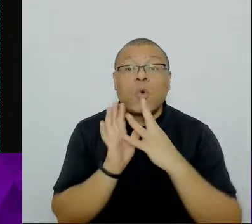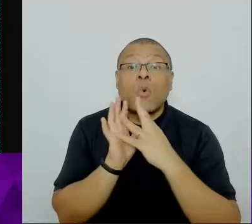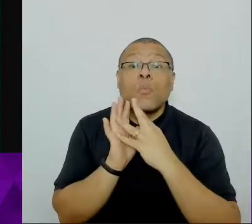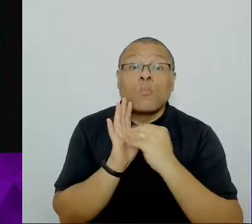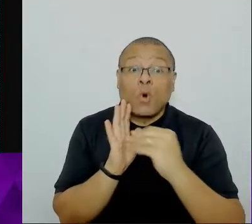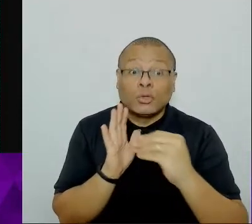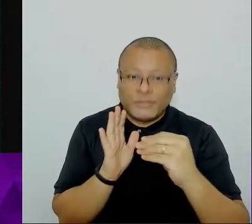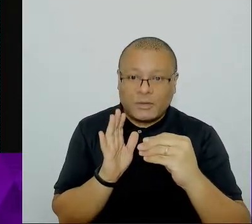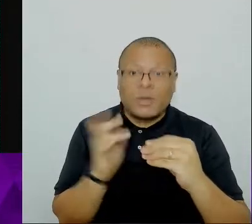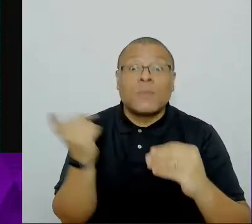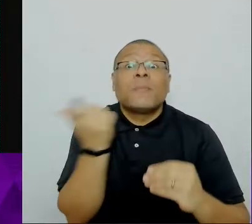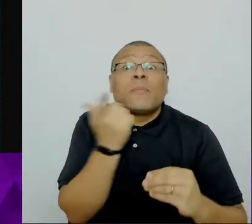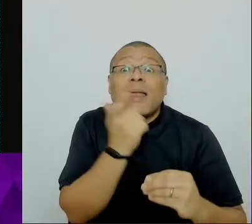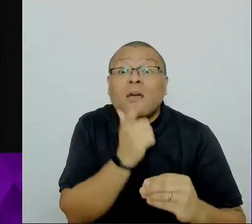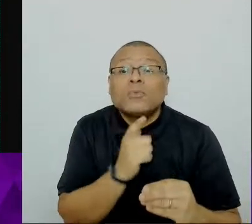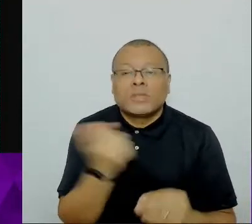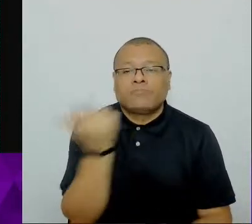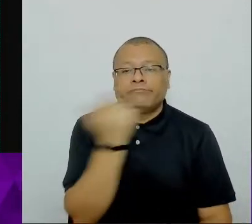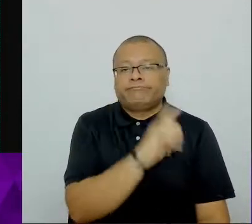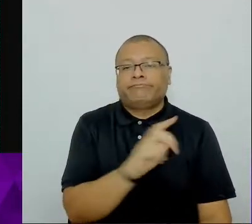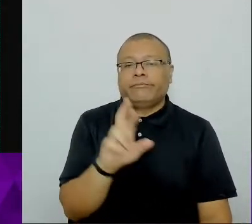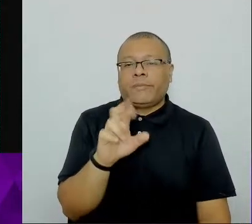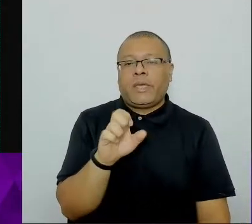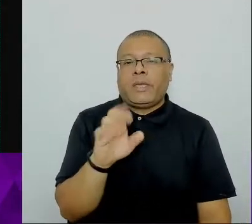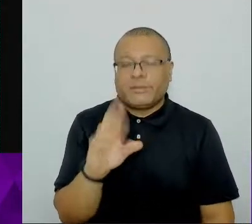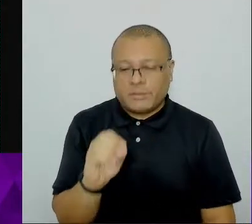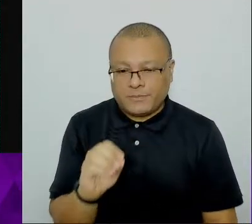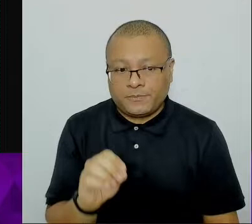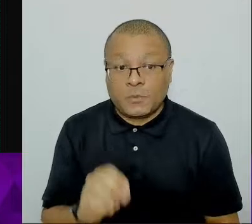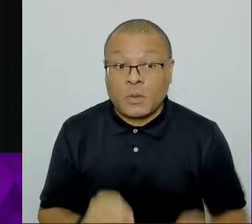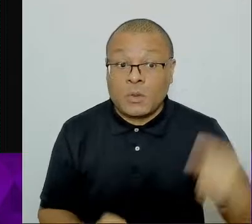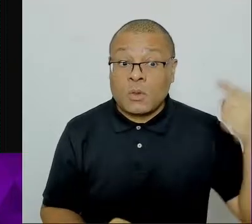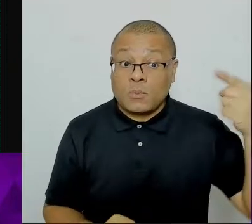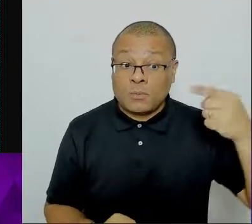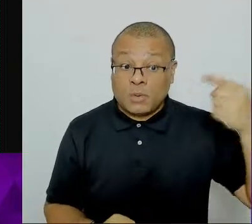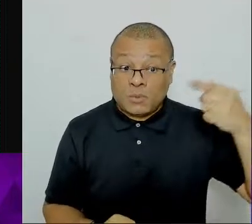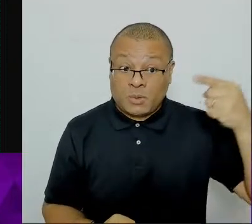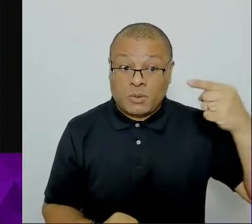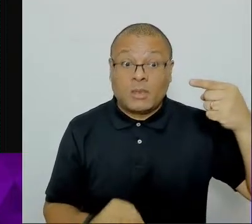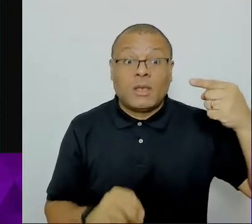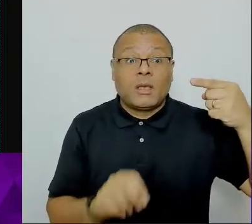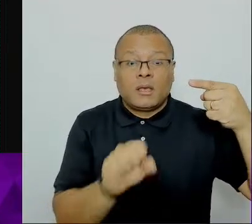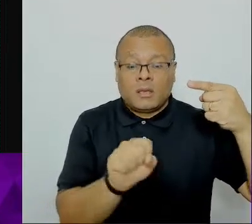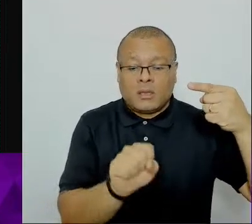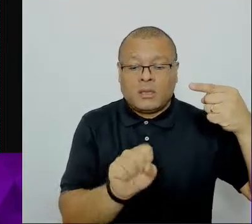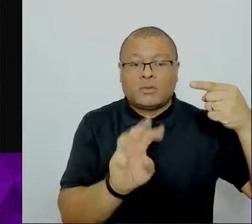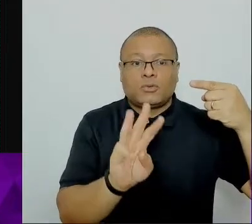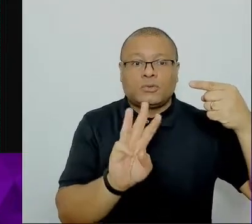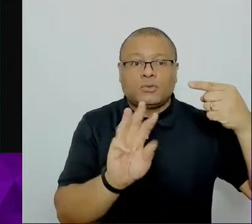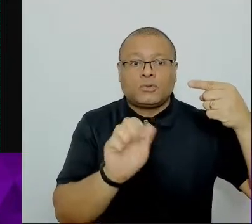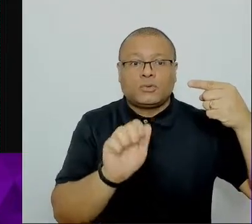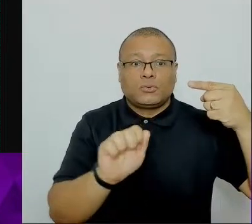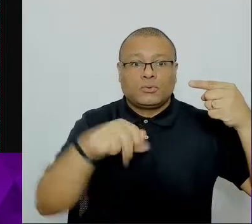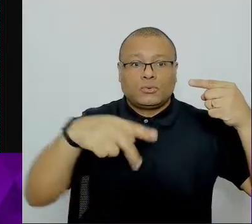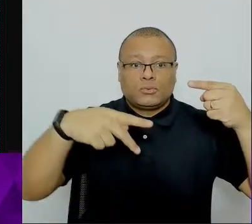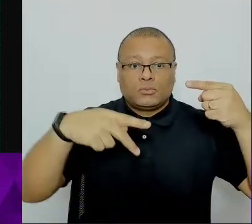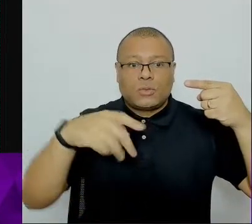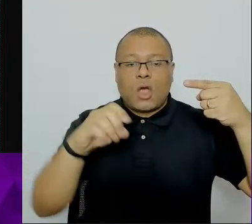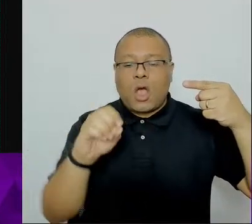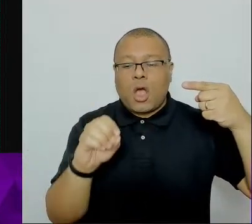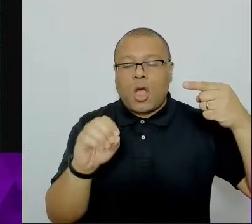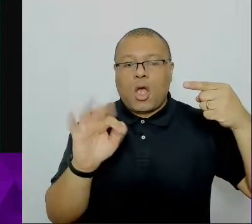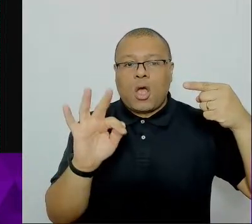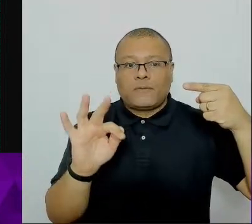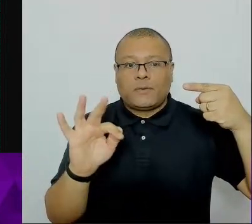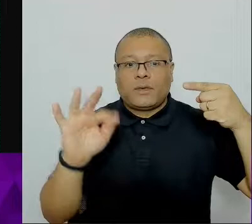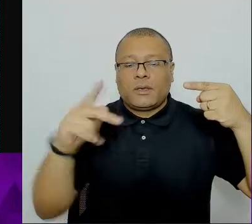do HOAS. O primeiro nível seria o que a gente chama de Swamp of POCs, que a tradução seria pântano de XMLs, onde